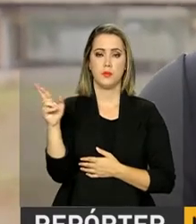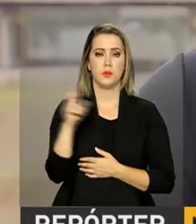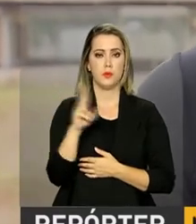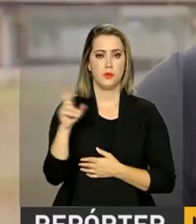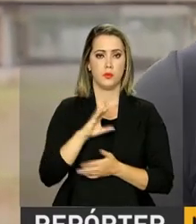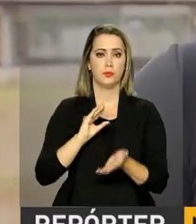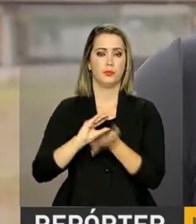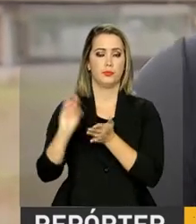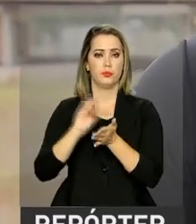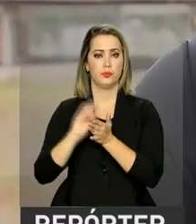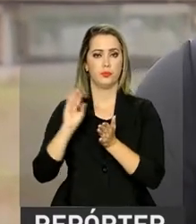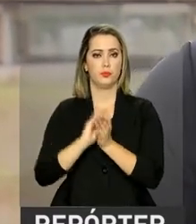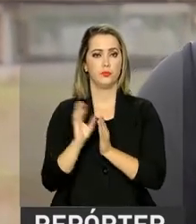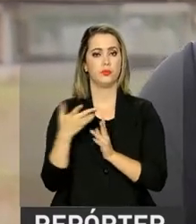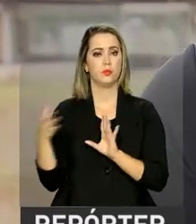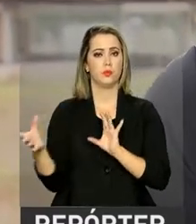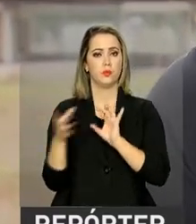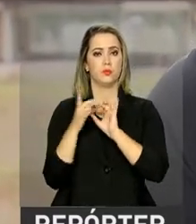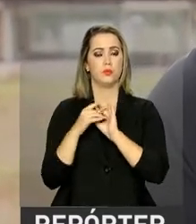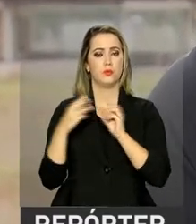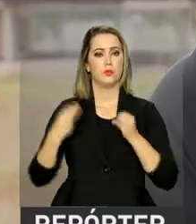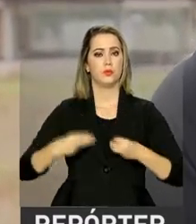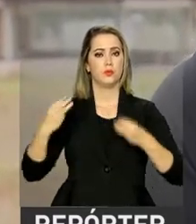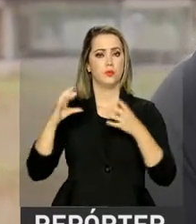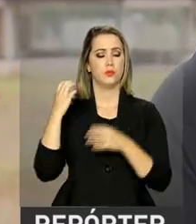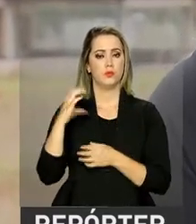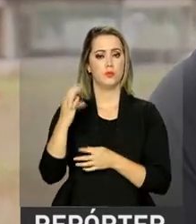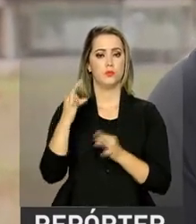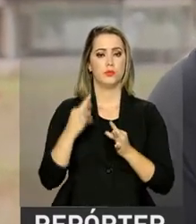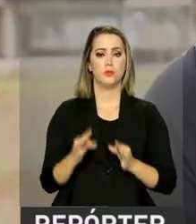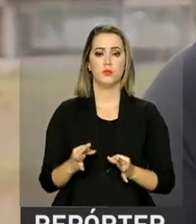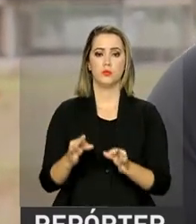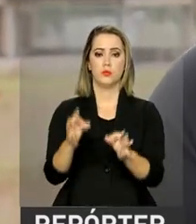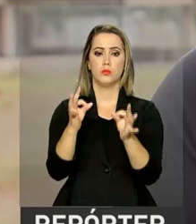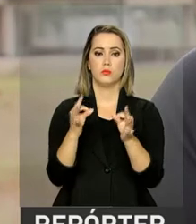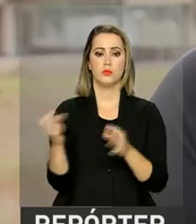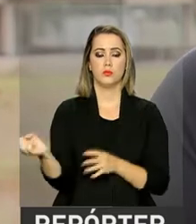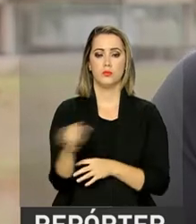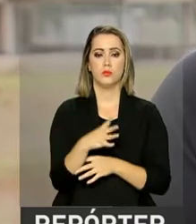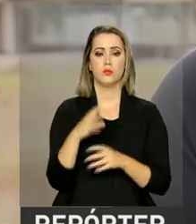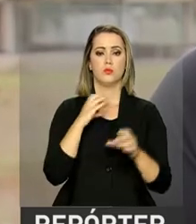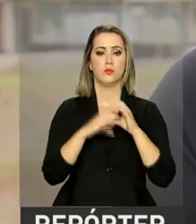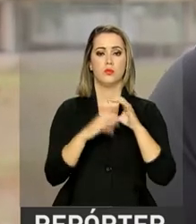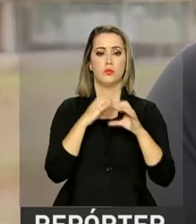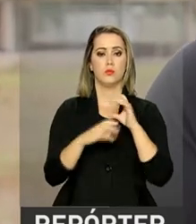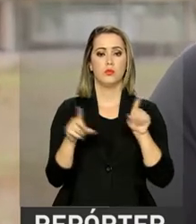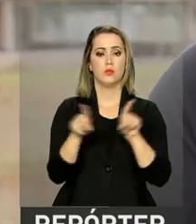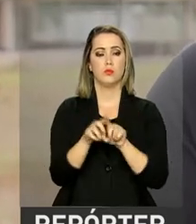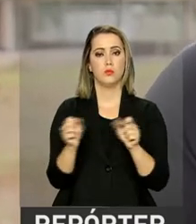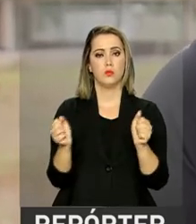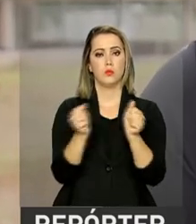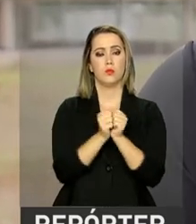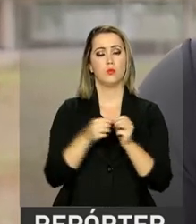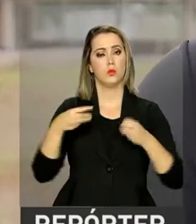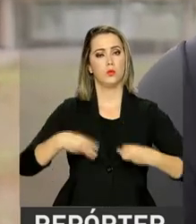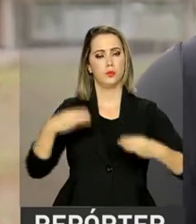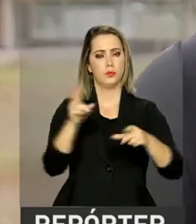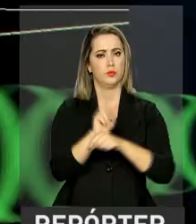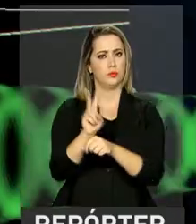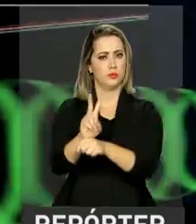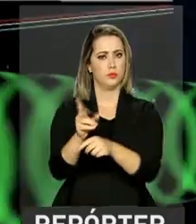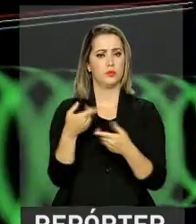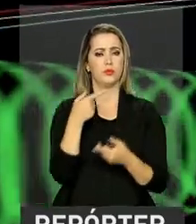investimentos uma parceria do ministério da ciência tecnologia e inovações e comunicações com o ministério da defesa